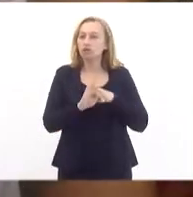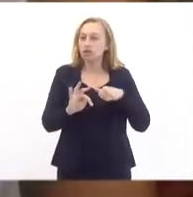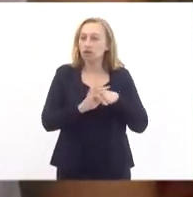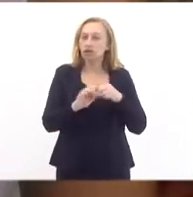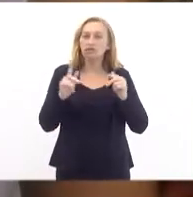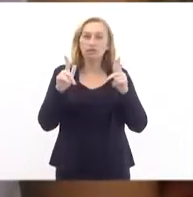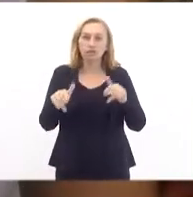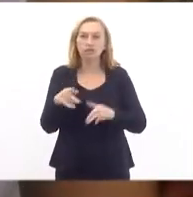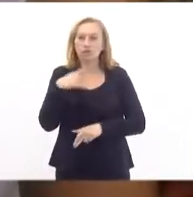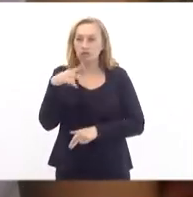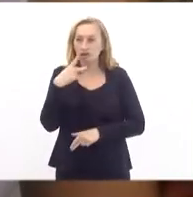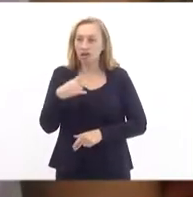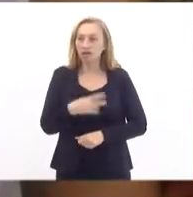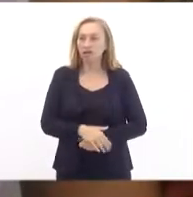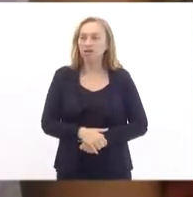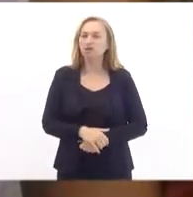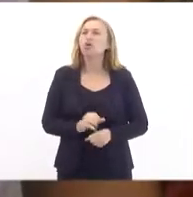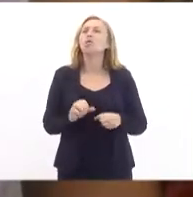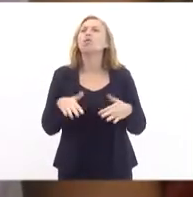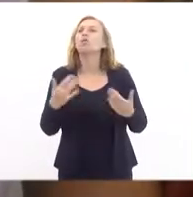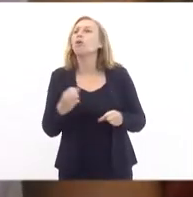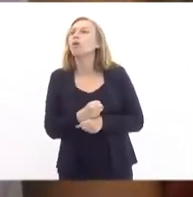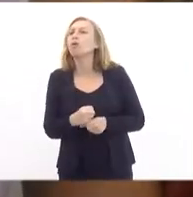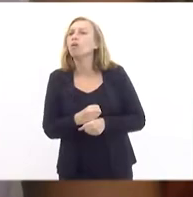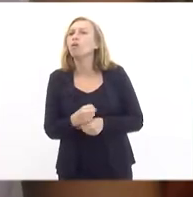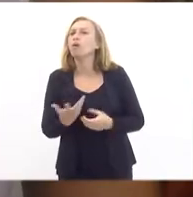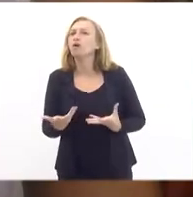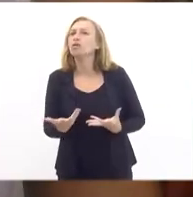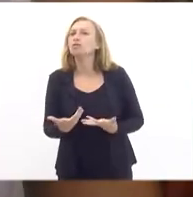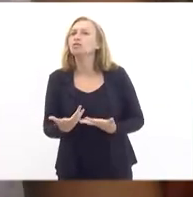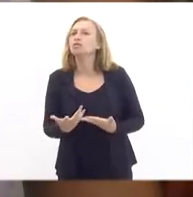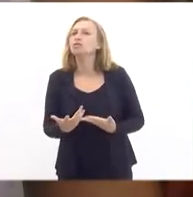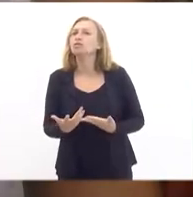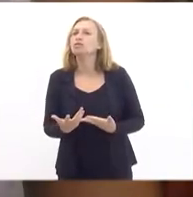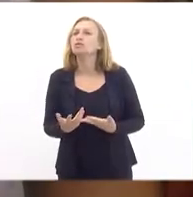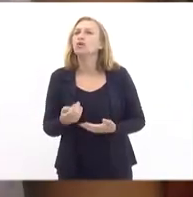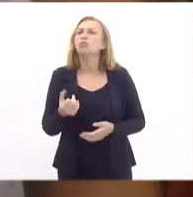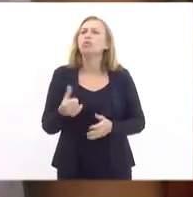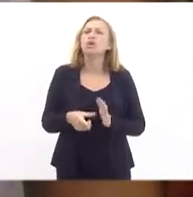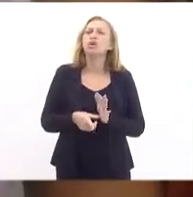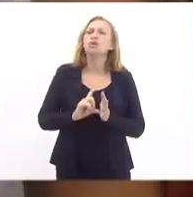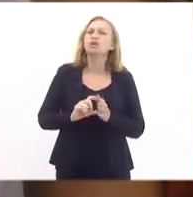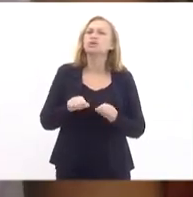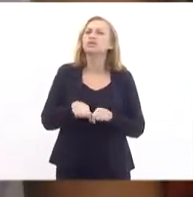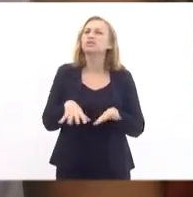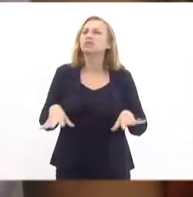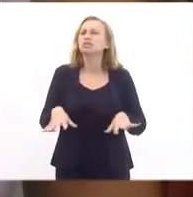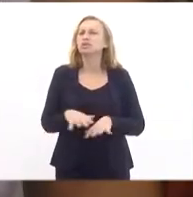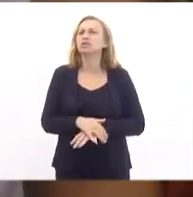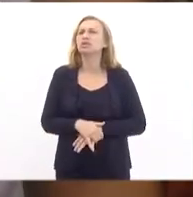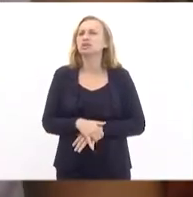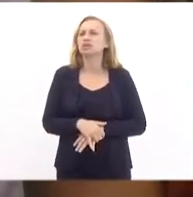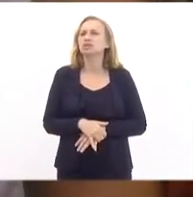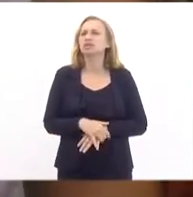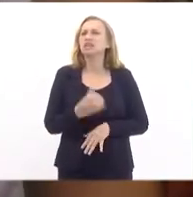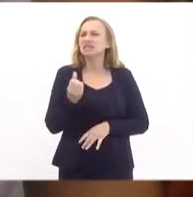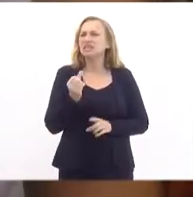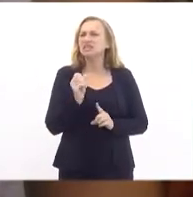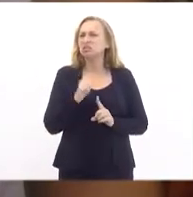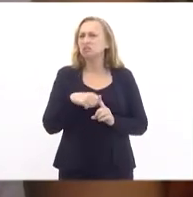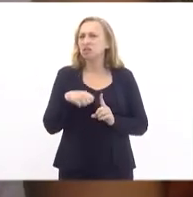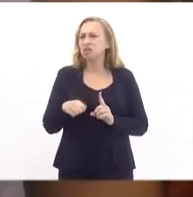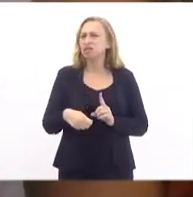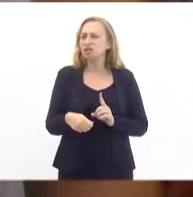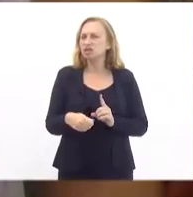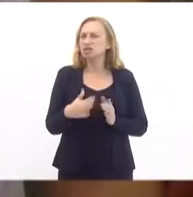mesma maneira. Fala o ano para a gente. Estamos falando no pouquinho antes da pandemia, né? Um pouquinho antes da pandemia. Seis meses ali antes da pandemia,